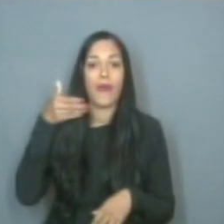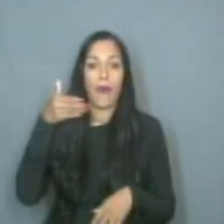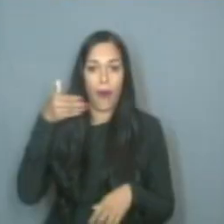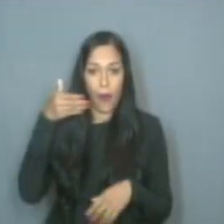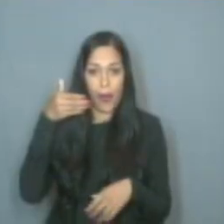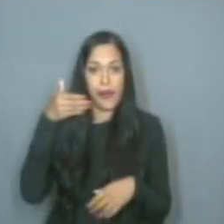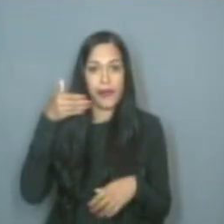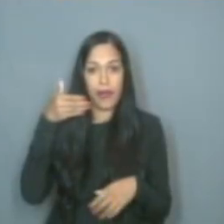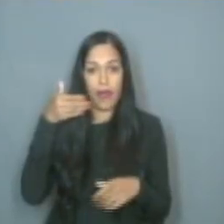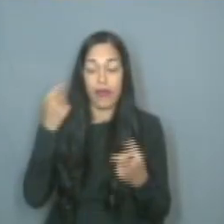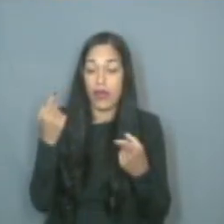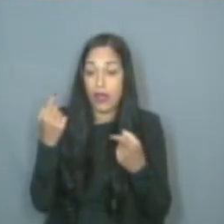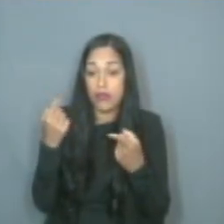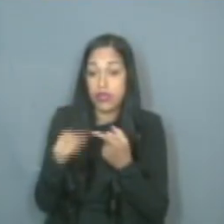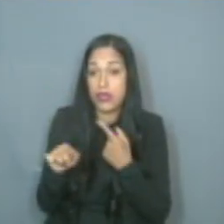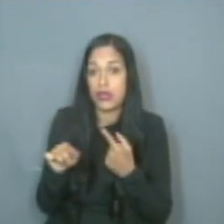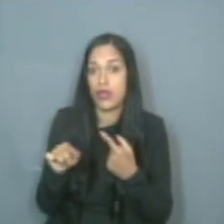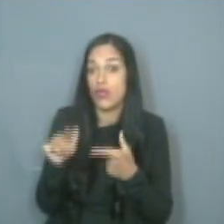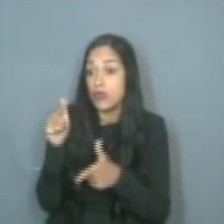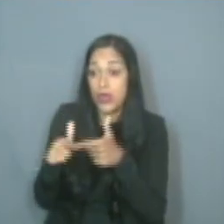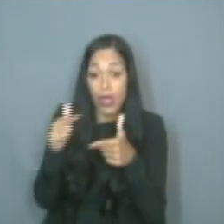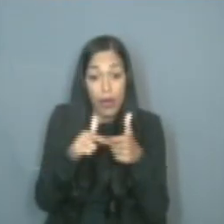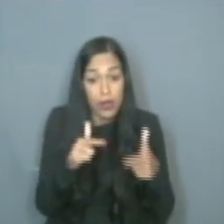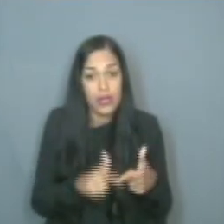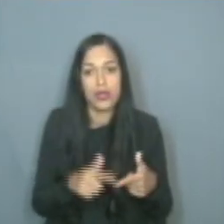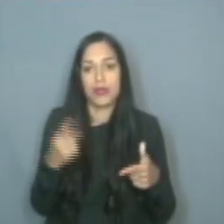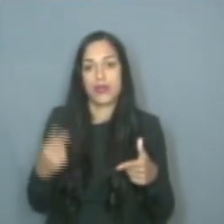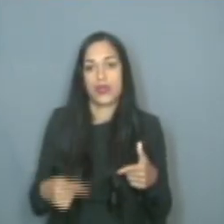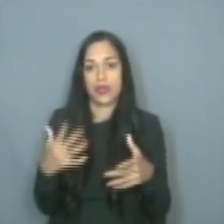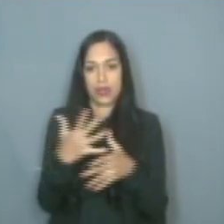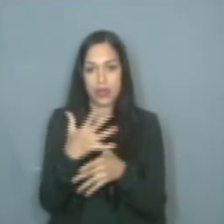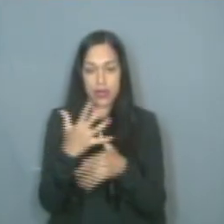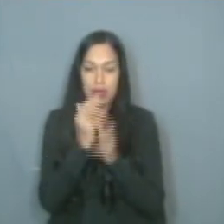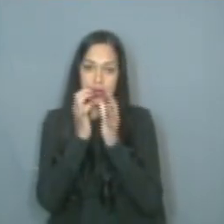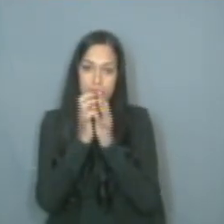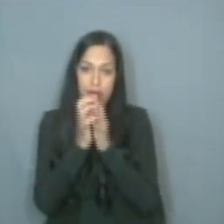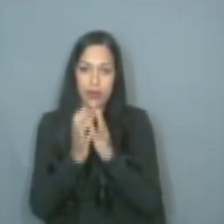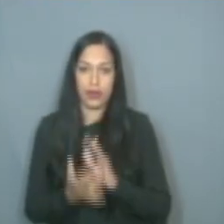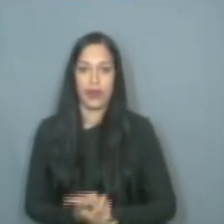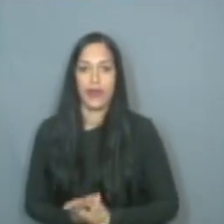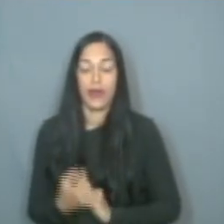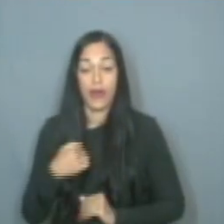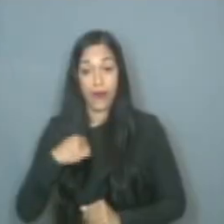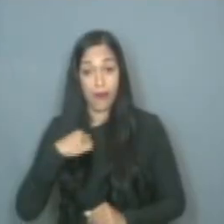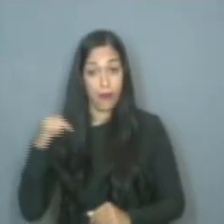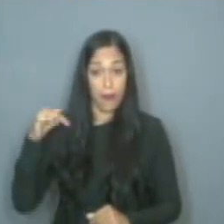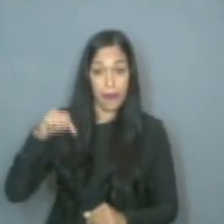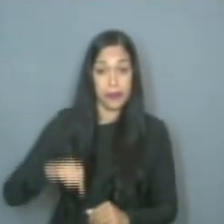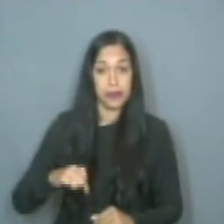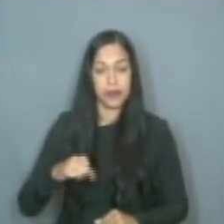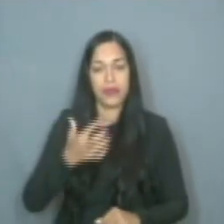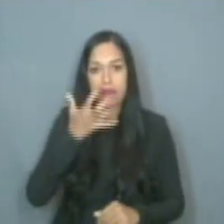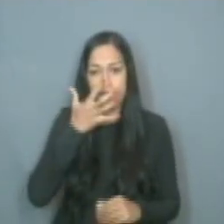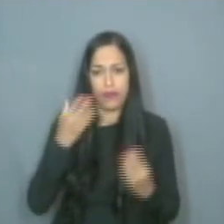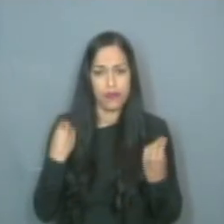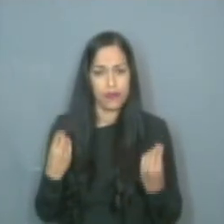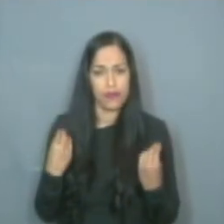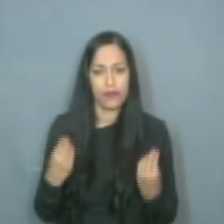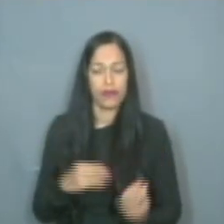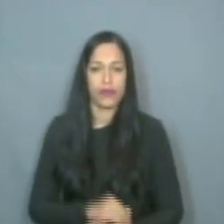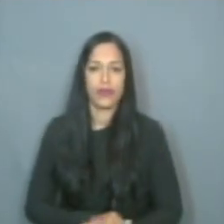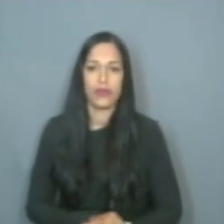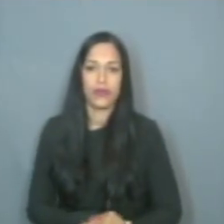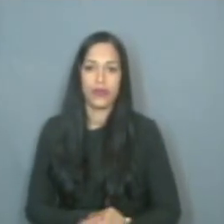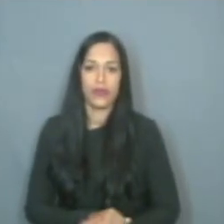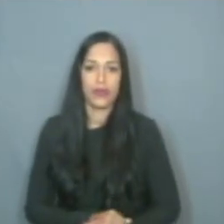que combatam as atrocidades que tomam conta aqui da nossa cidade. Eu estou aqui impressionado. Agora,